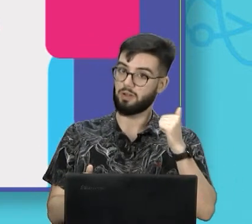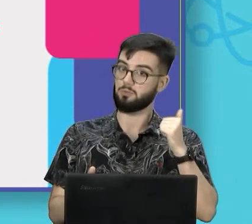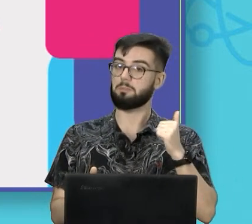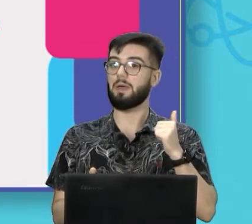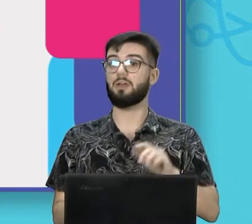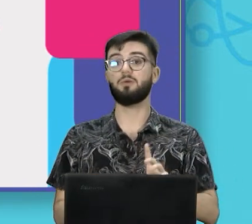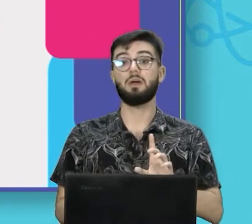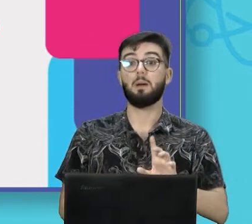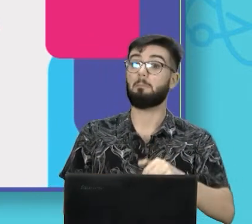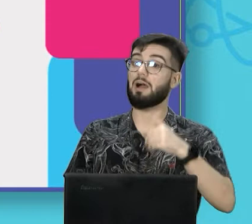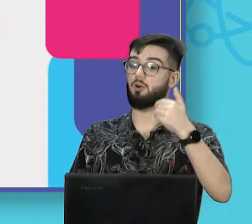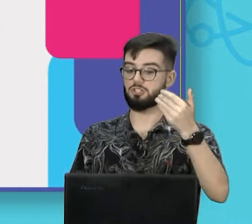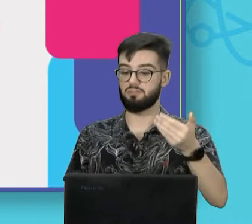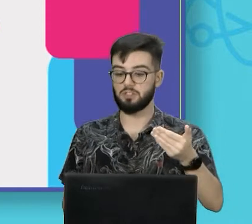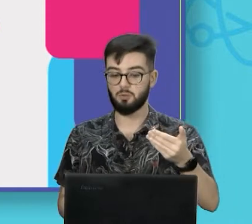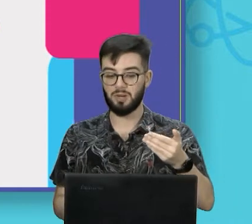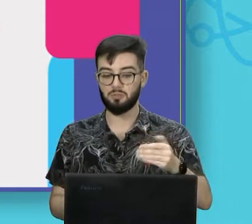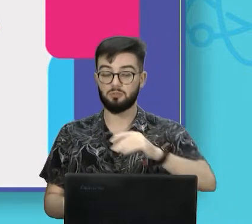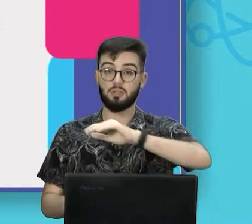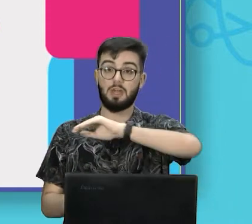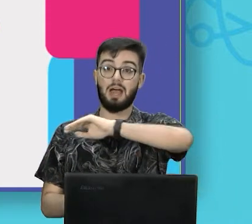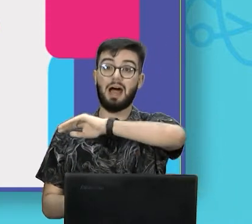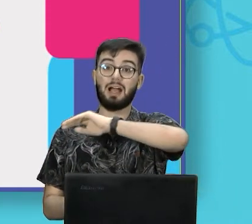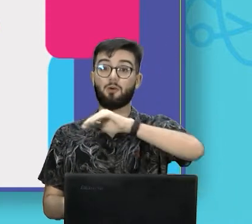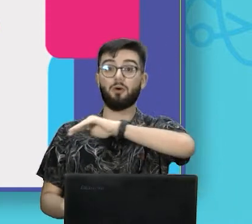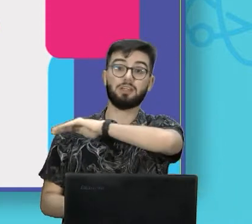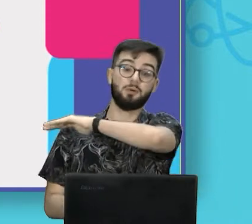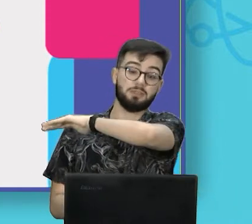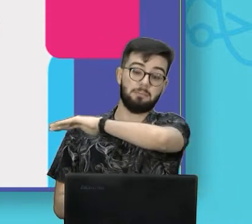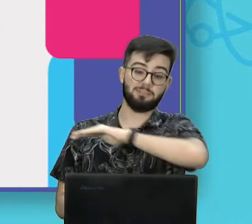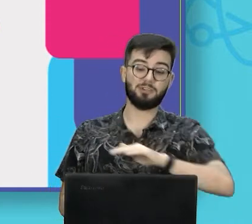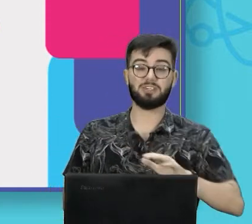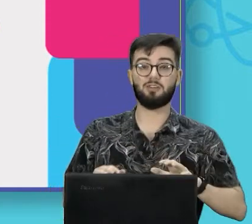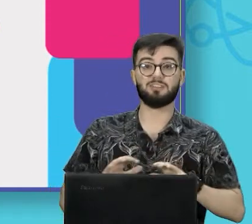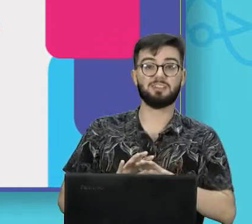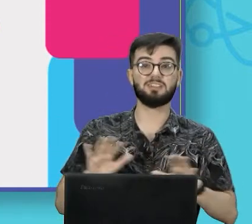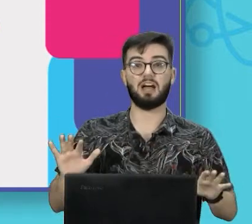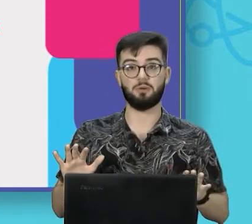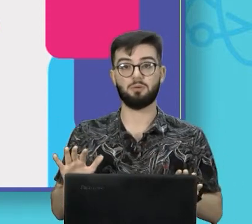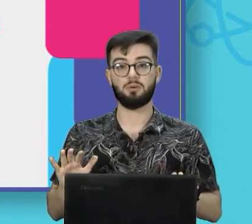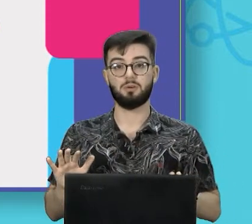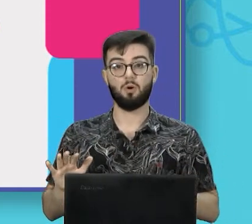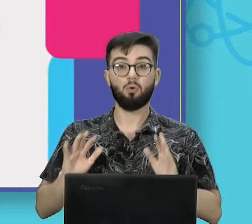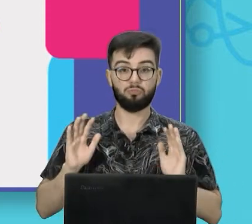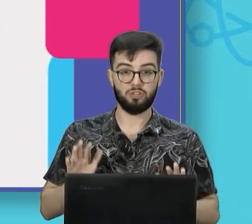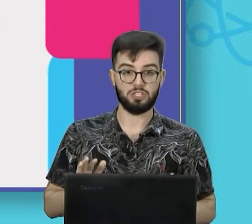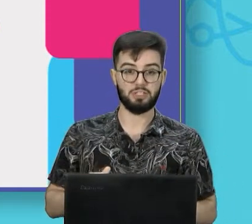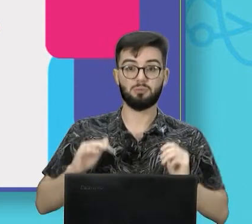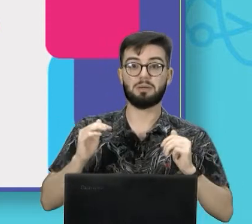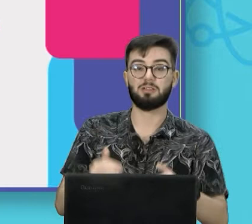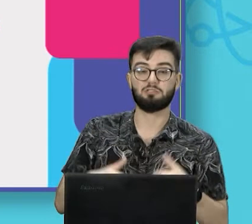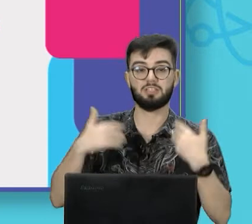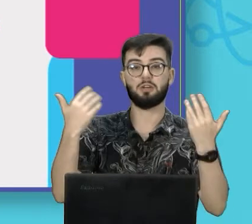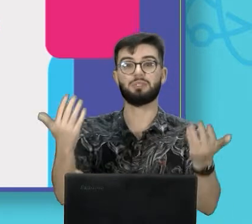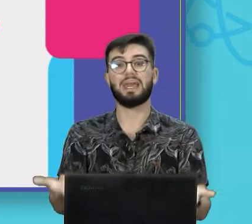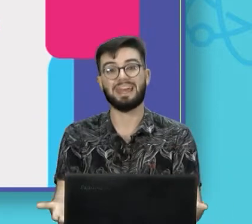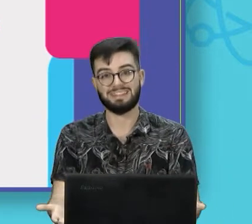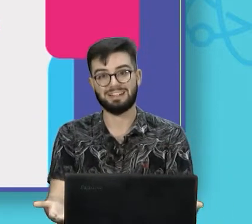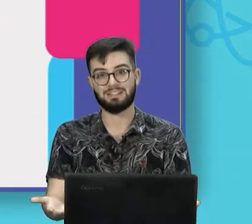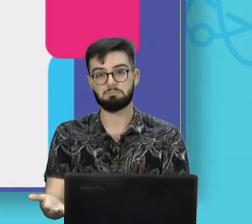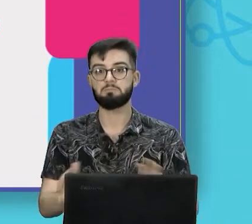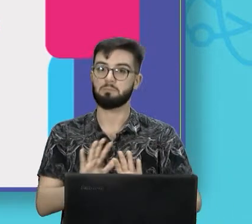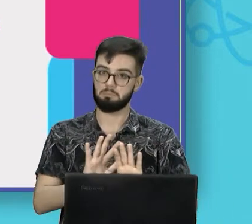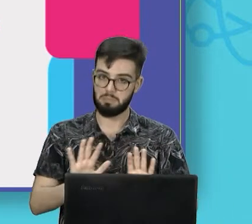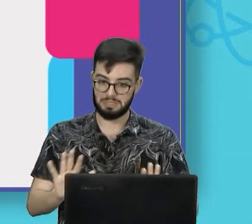homens como era no império o maiores de 21 anos agora não tem mais é necessário ou seja não tem mais o